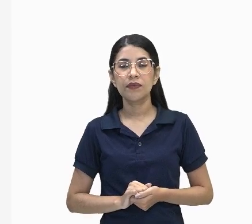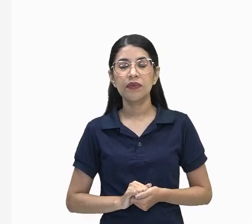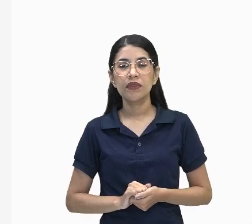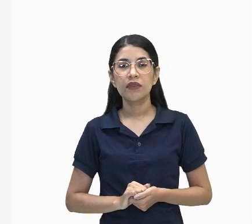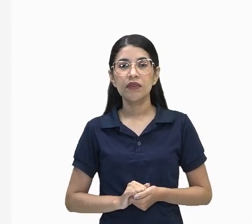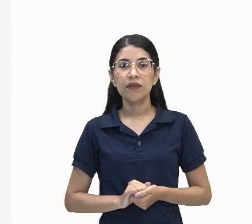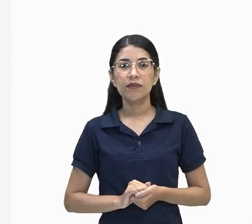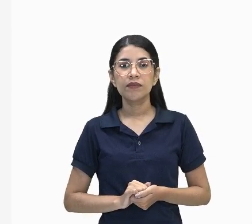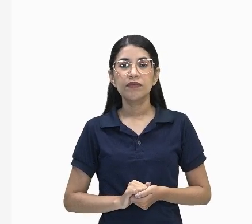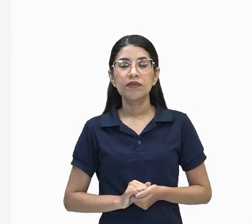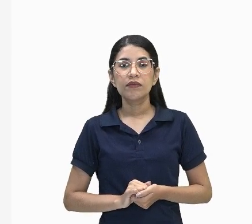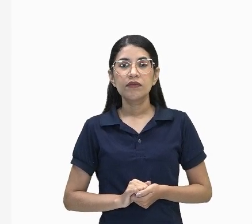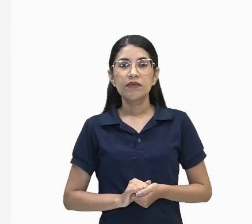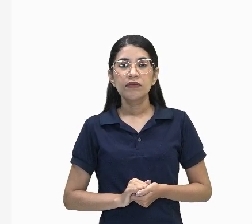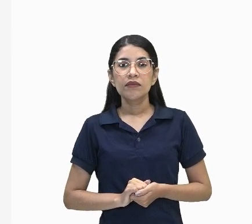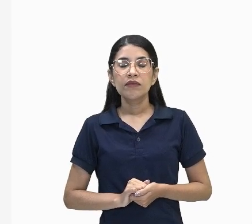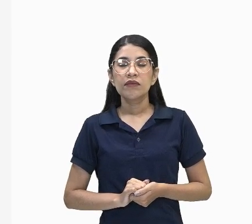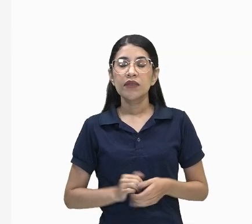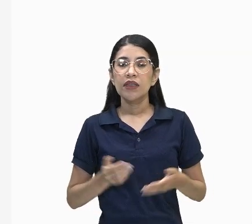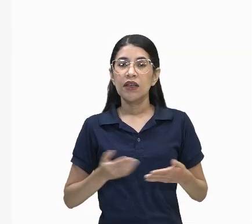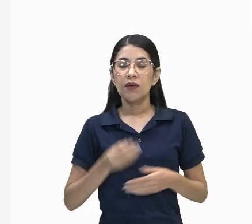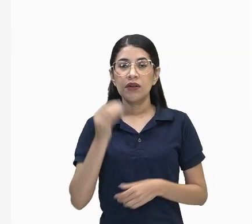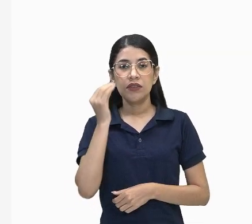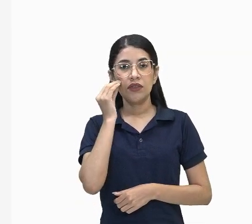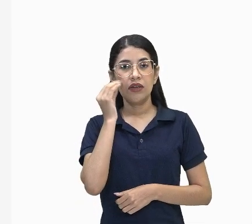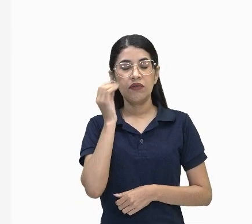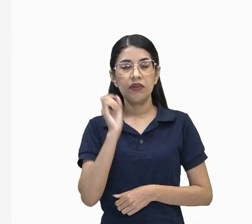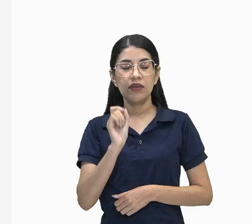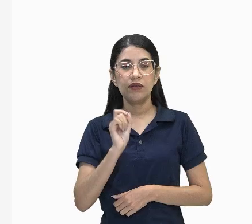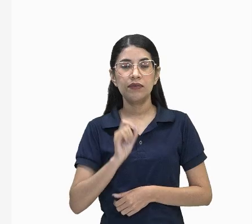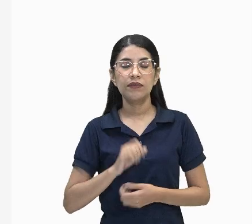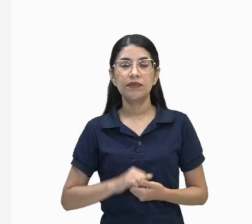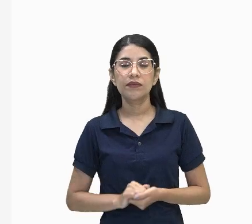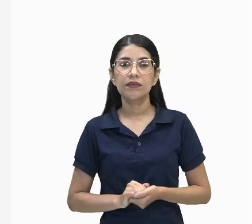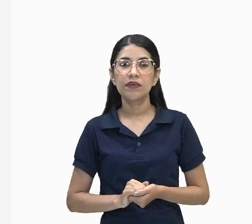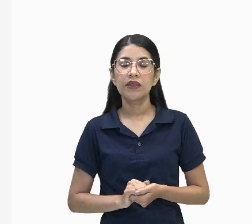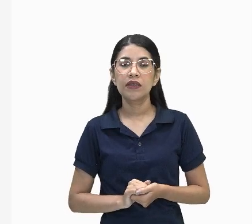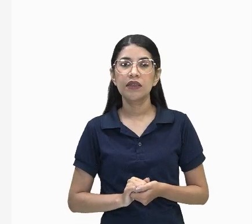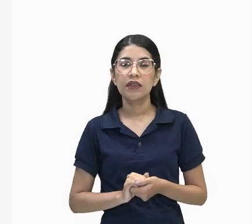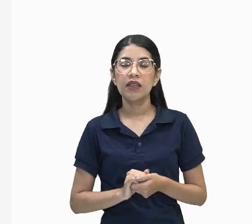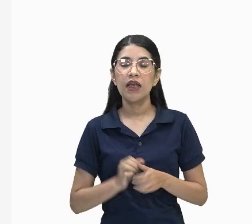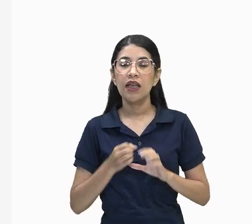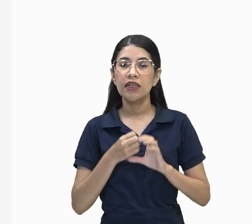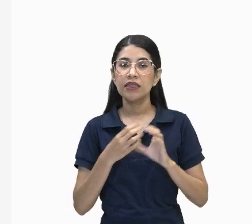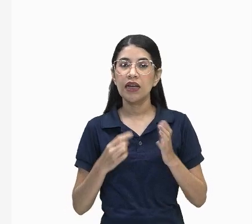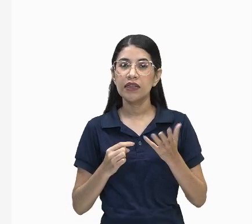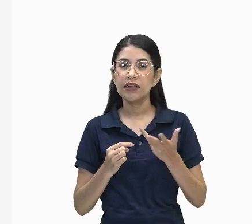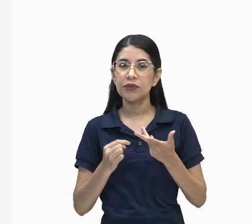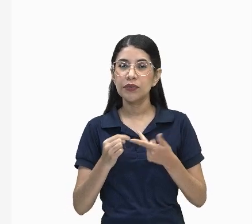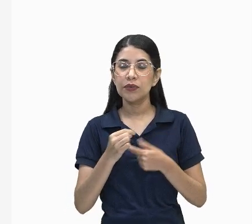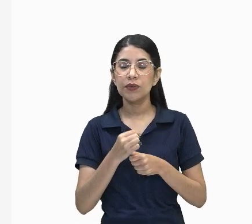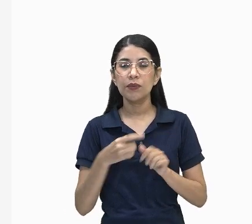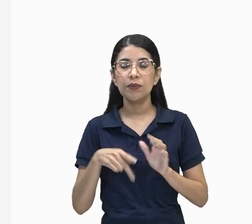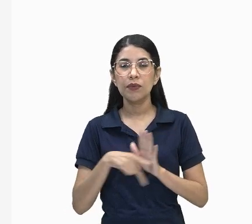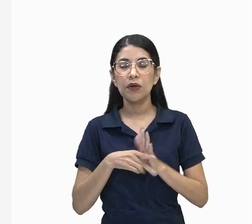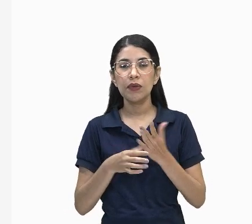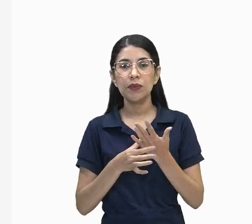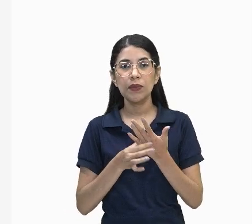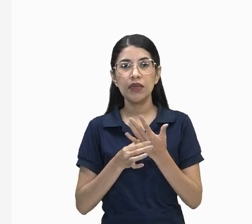Então, seguindo, nós vamos observar aqui as características do